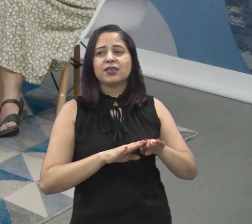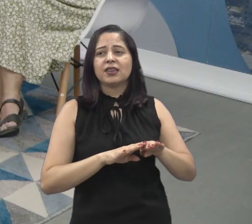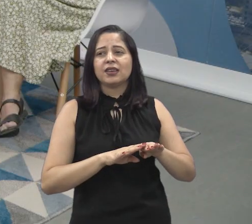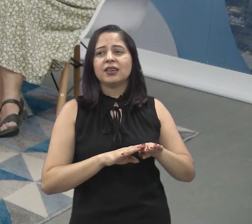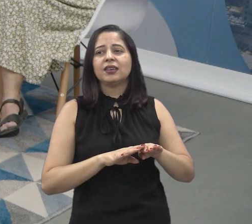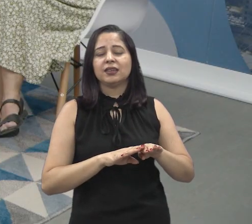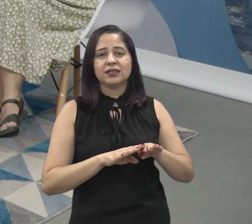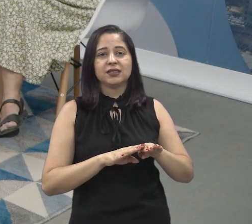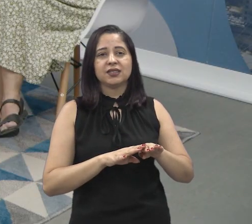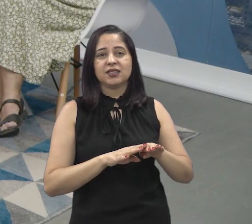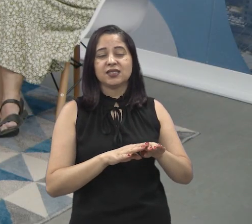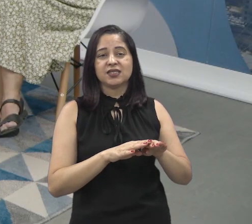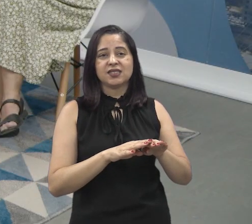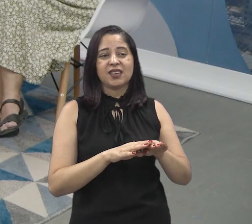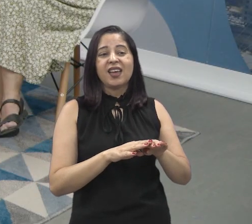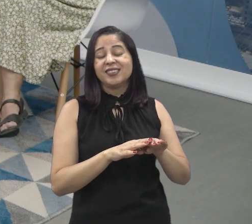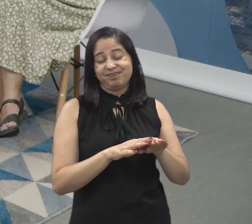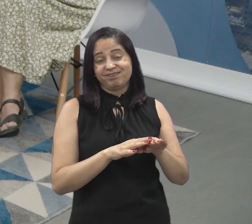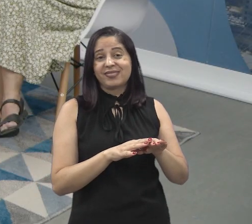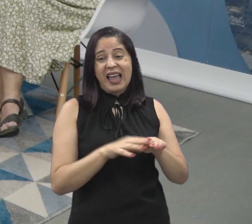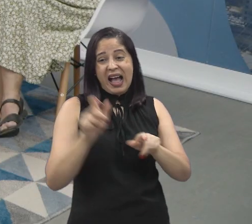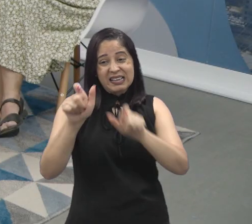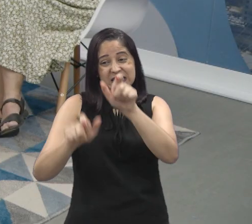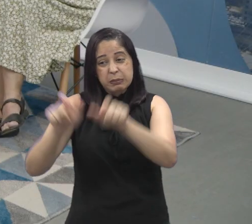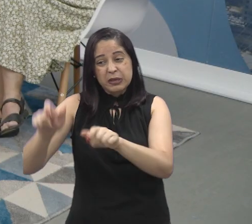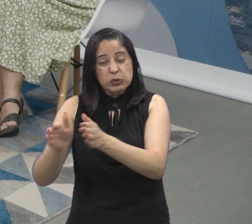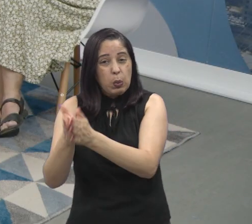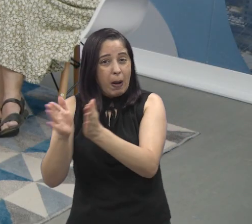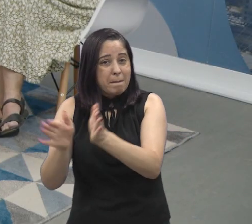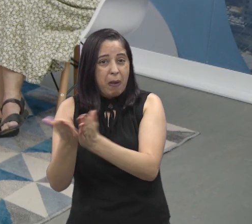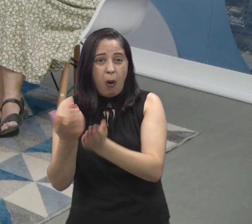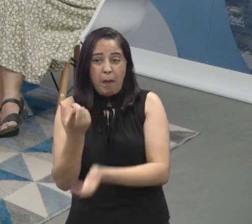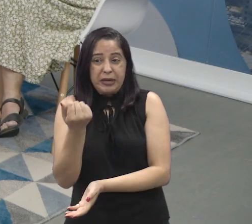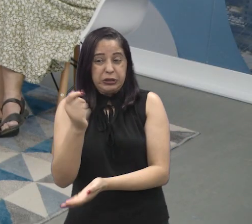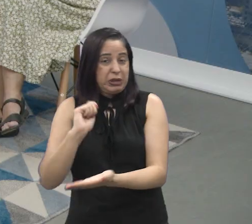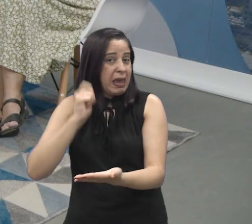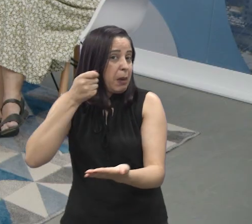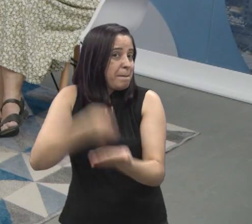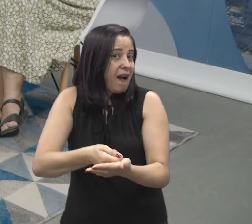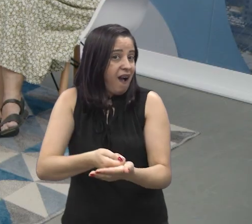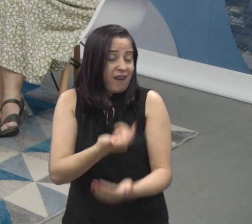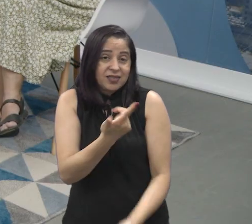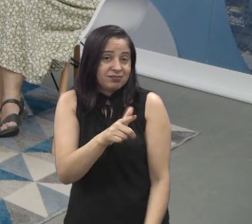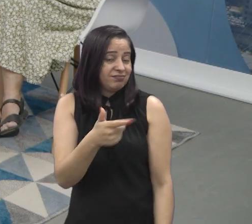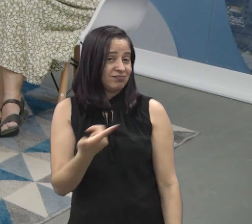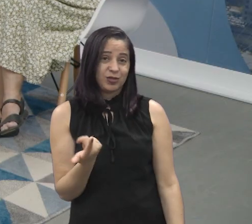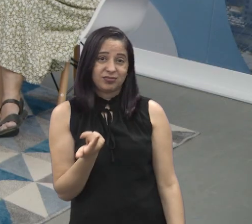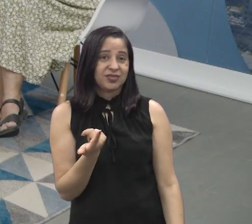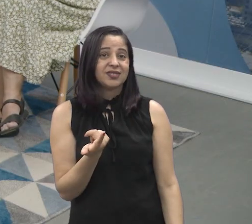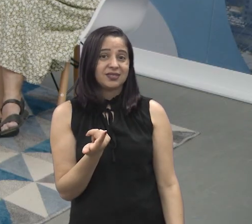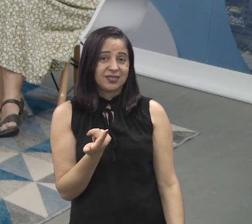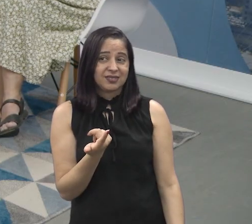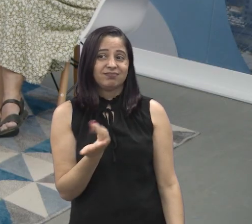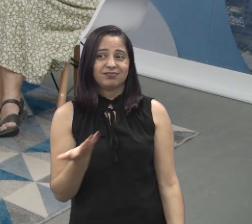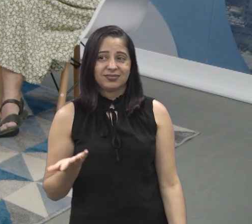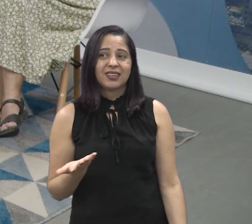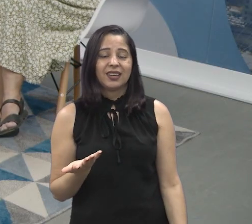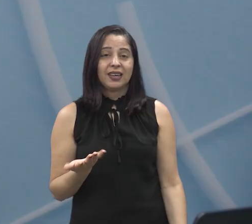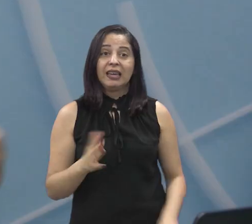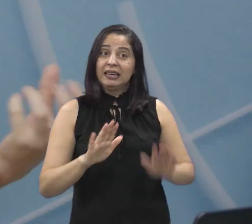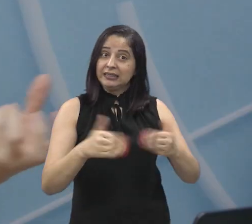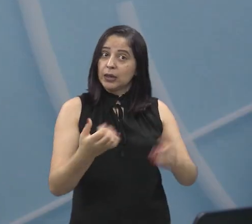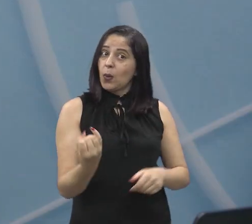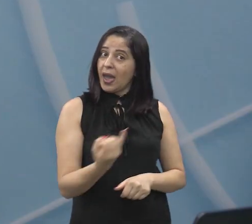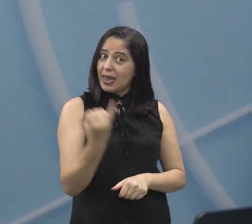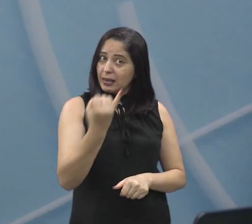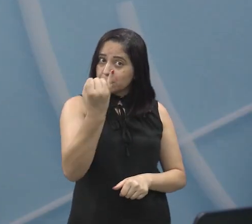tão acessível para a população, porque muitas vezes é caro, tem pessoas que não têm essa condição, né? É importante também